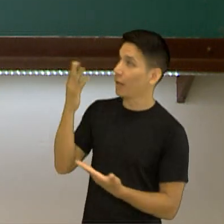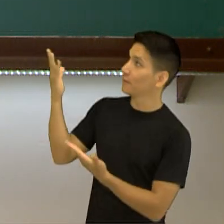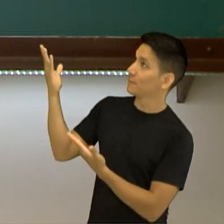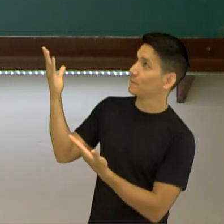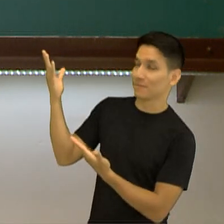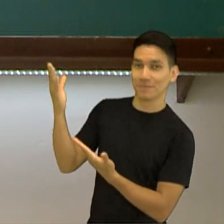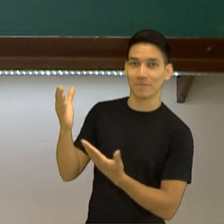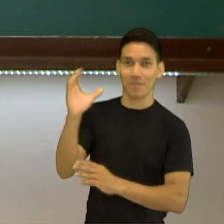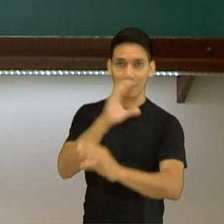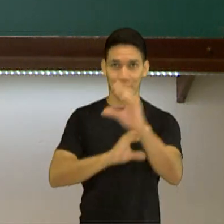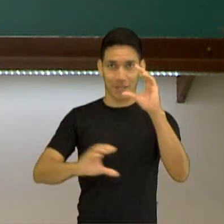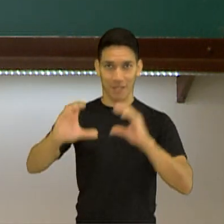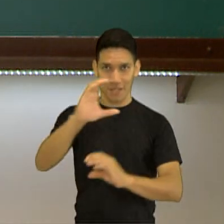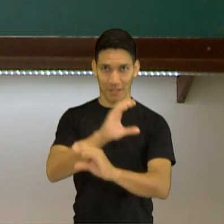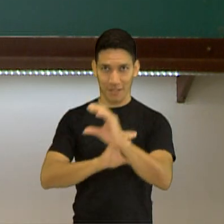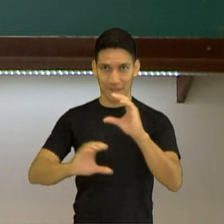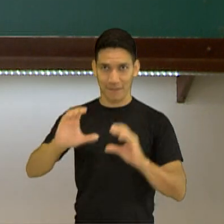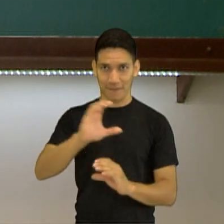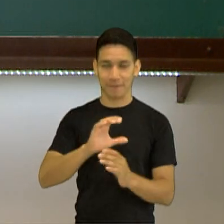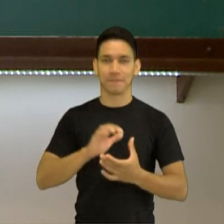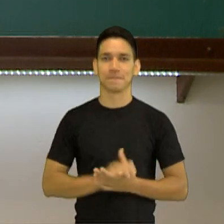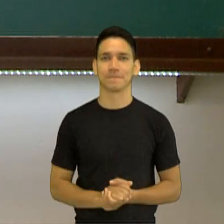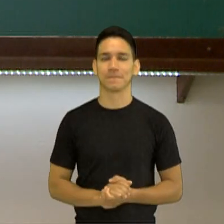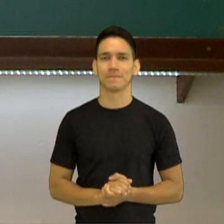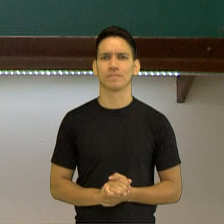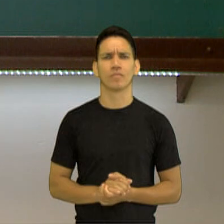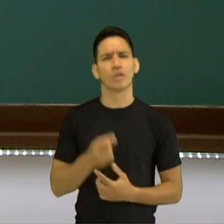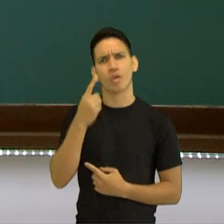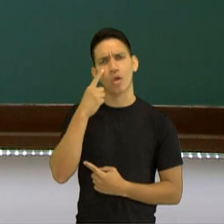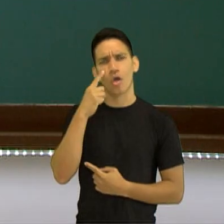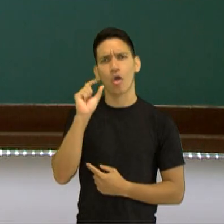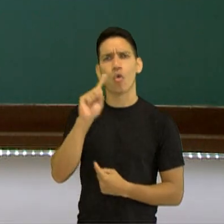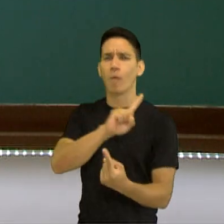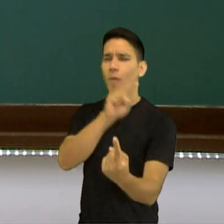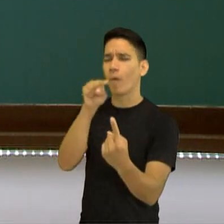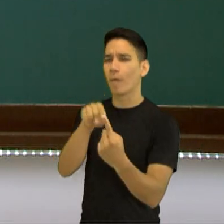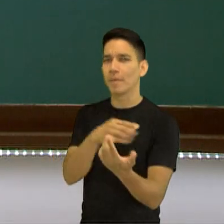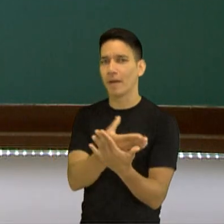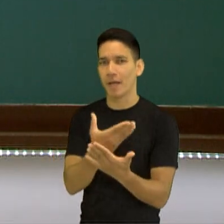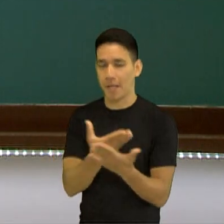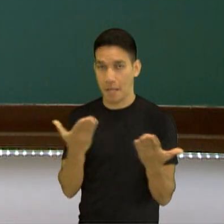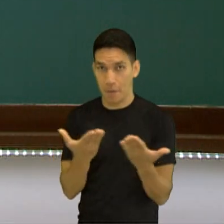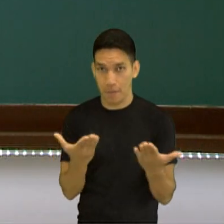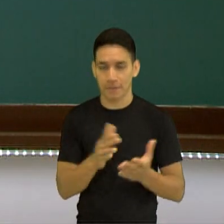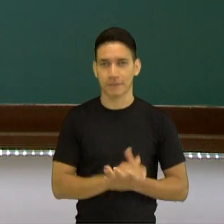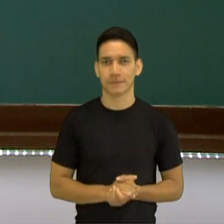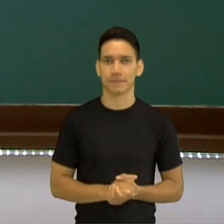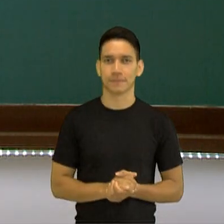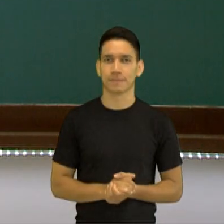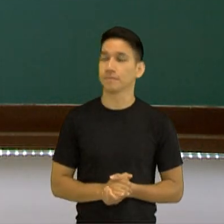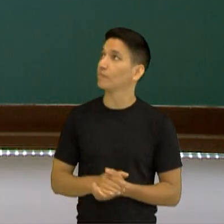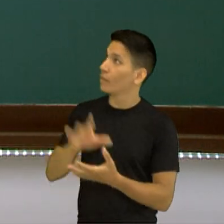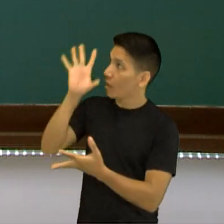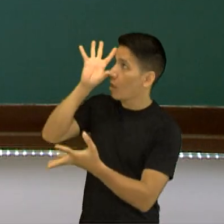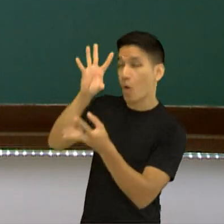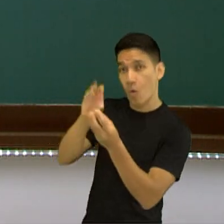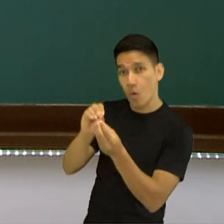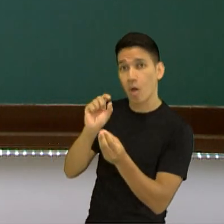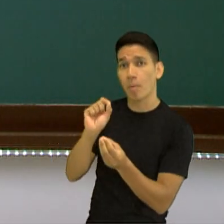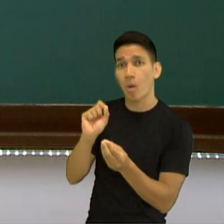os carboidratos. Quais são os objetivos da aula de hoje? Compreender